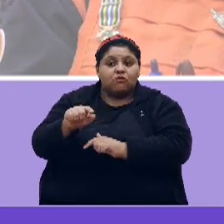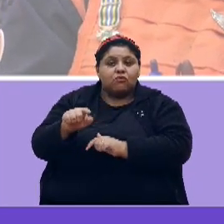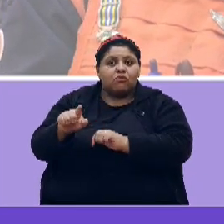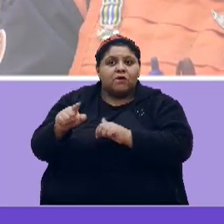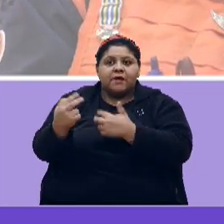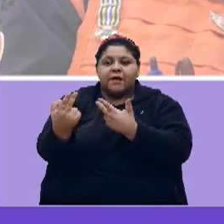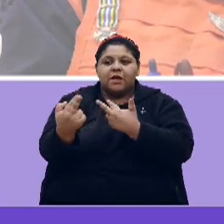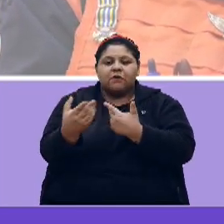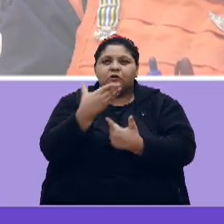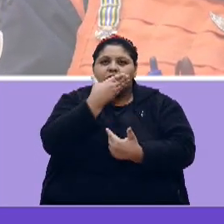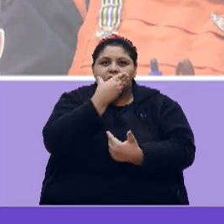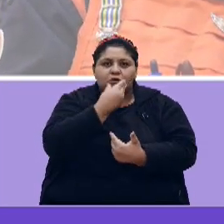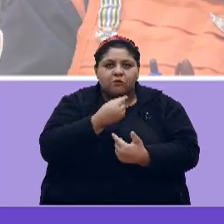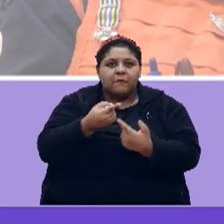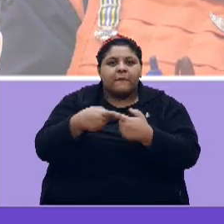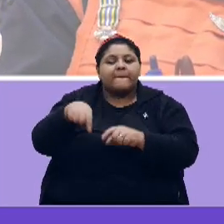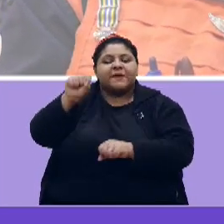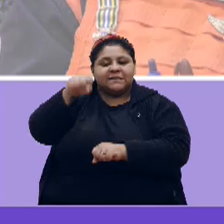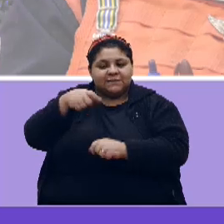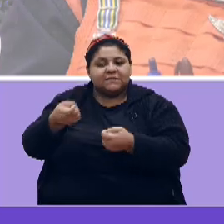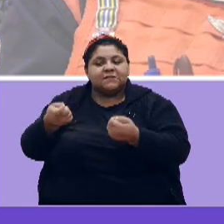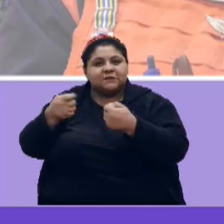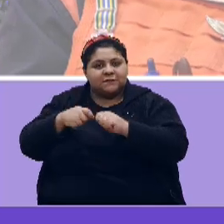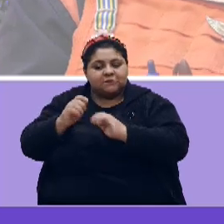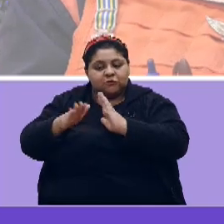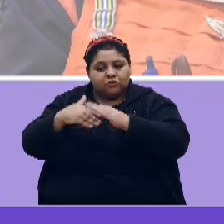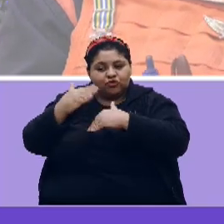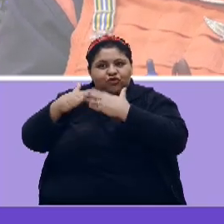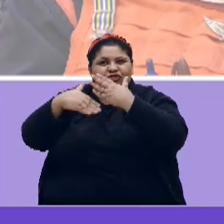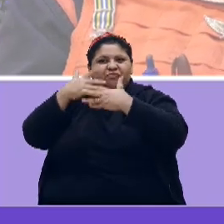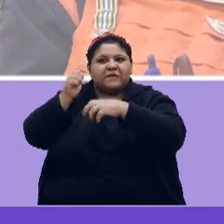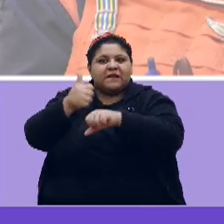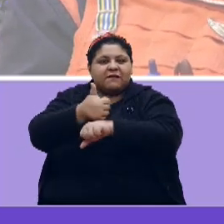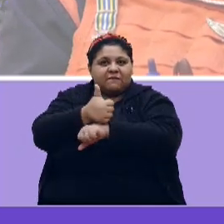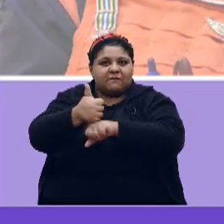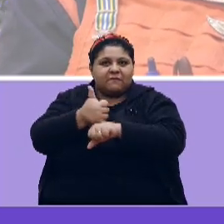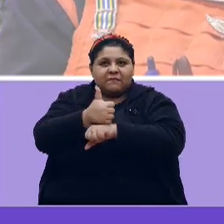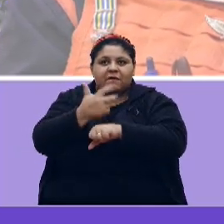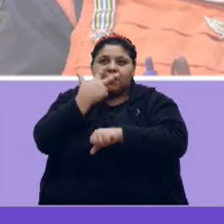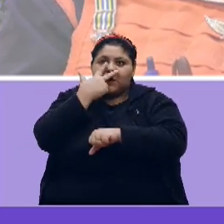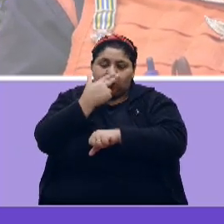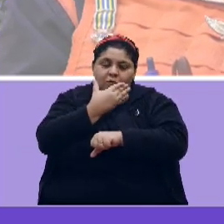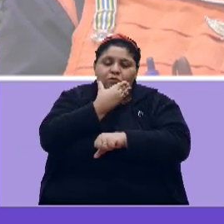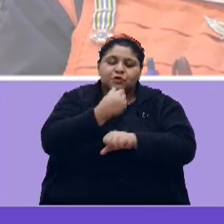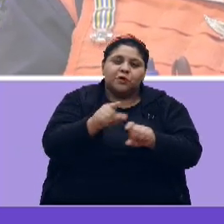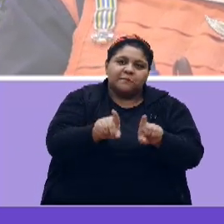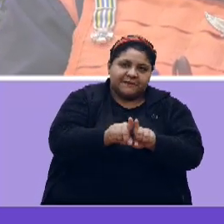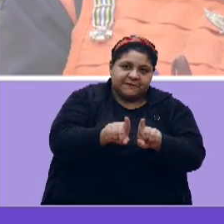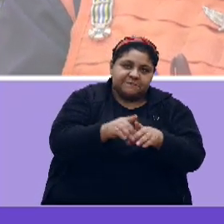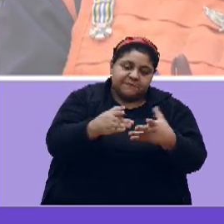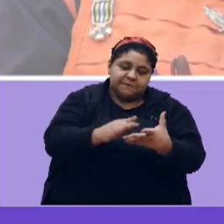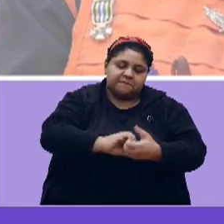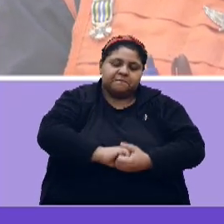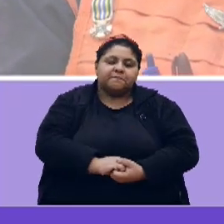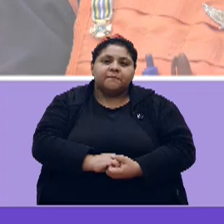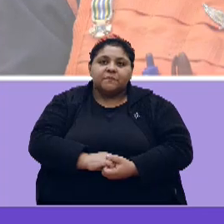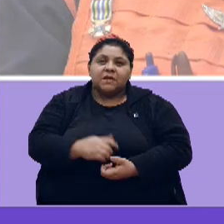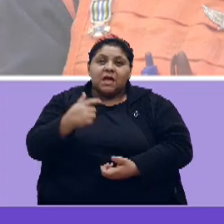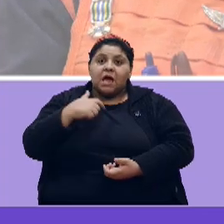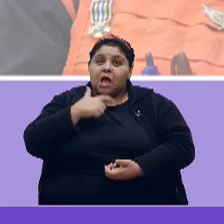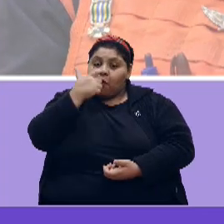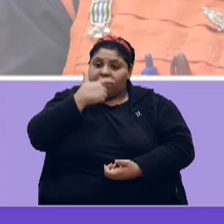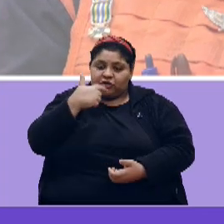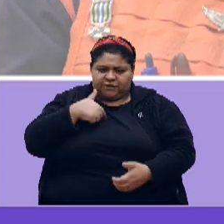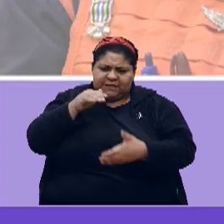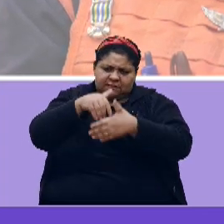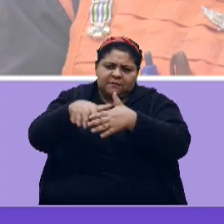aos homens, nós sim somos capazes de desempenhar profissões que eles fazem, né? Então, eu acho que dentro da minha